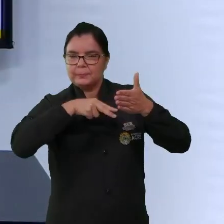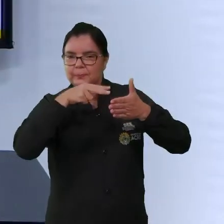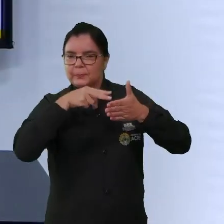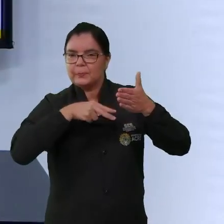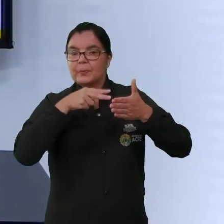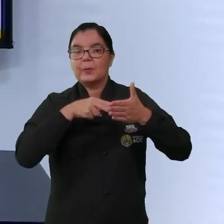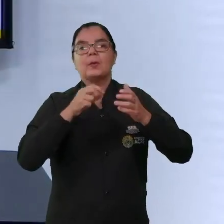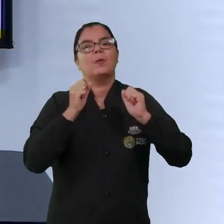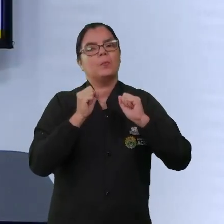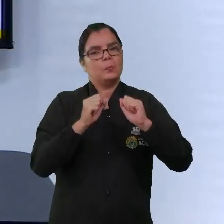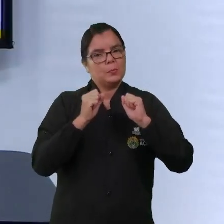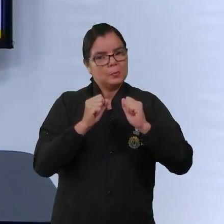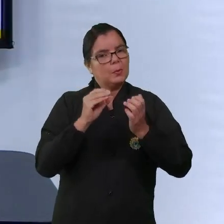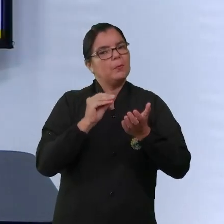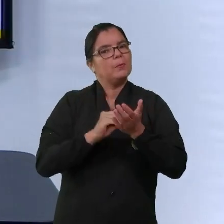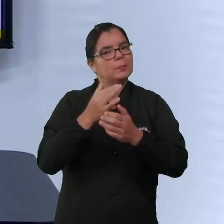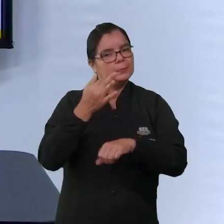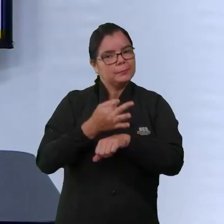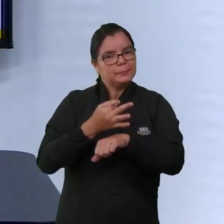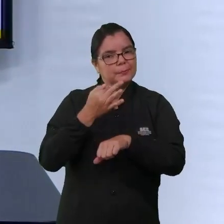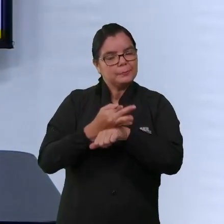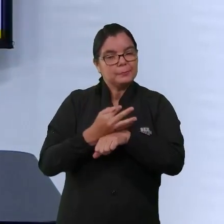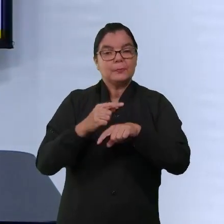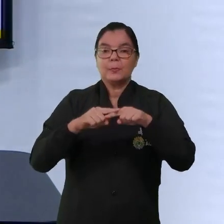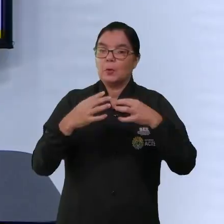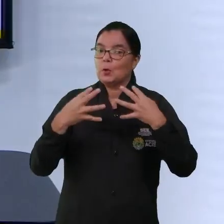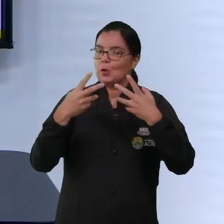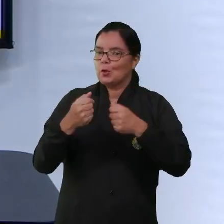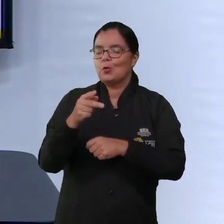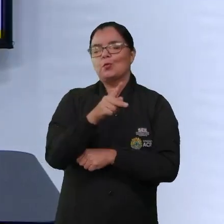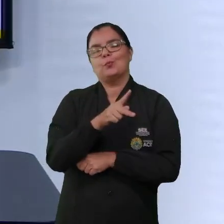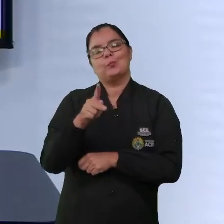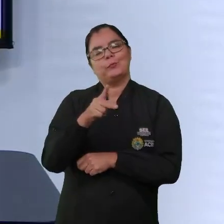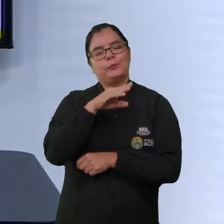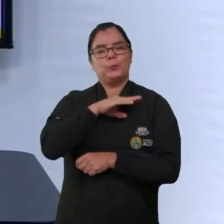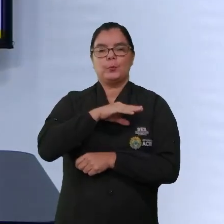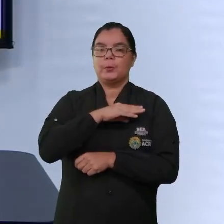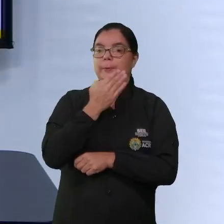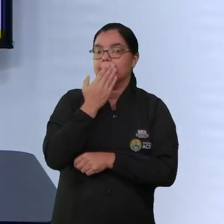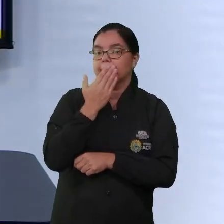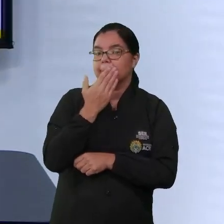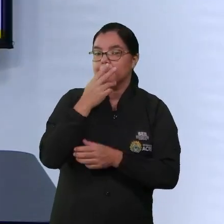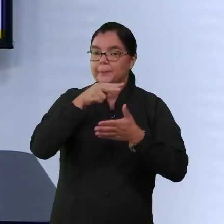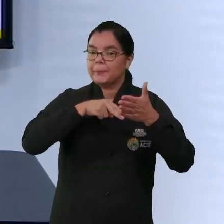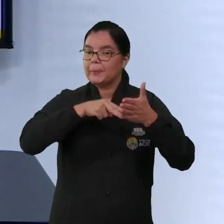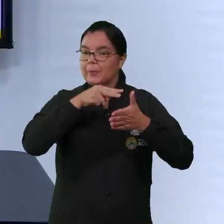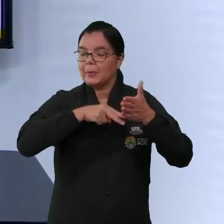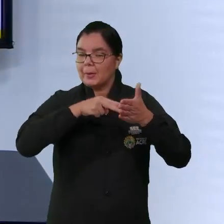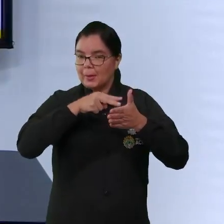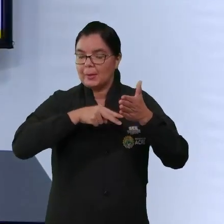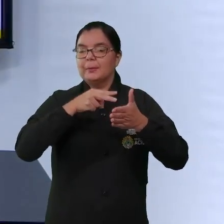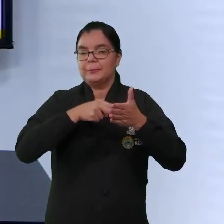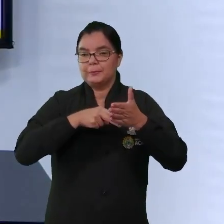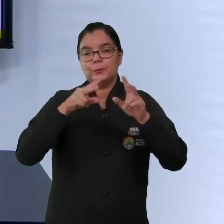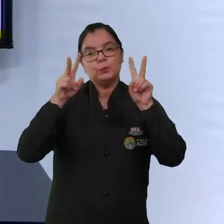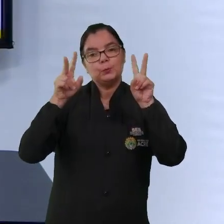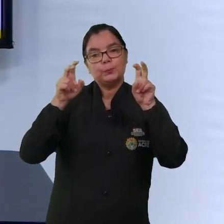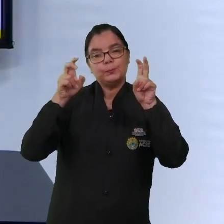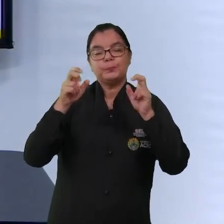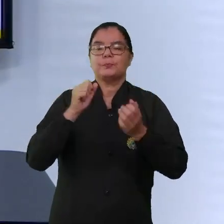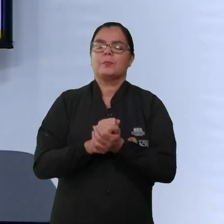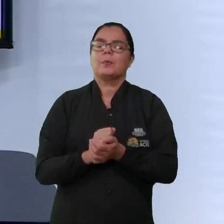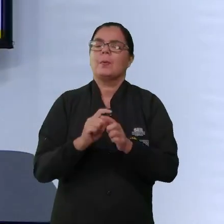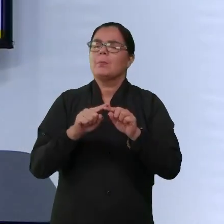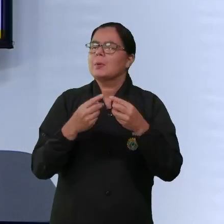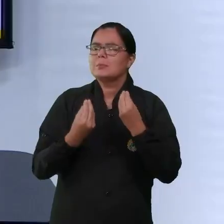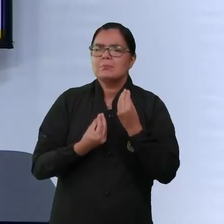desse livro, você deve ter faltado essa aula, viu? Porque todo professor de língua portuguesa, ele pede que se faça essa leitura. Mas